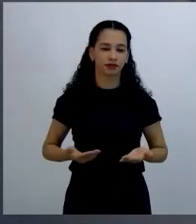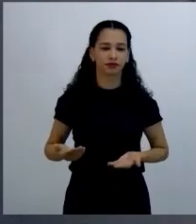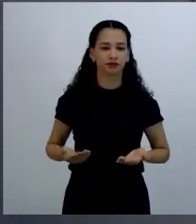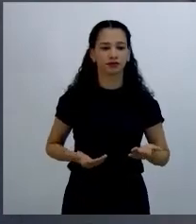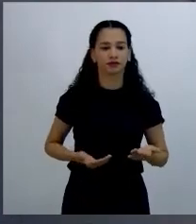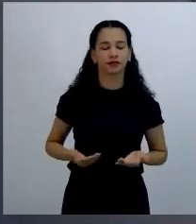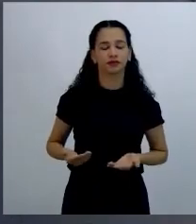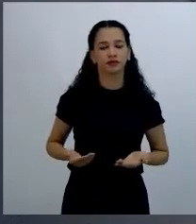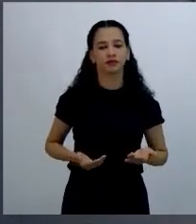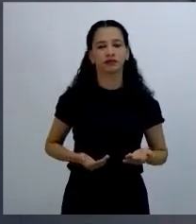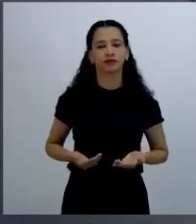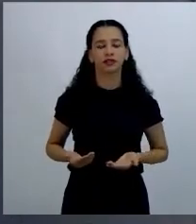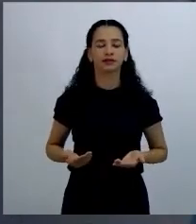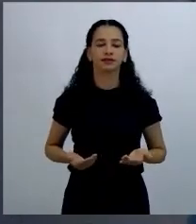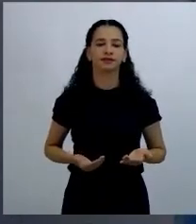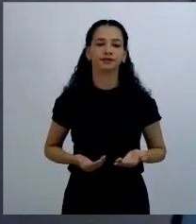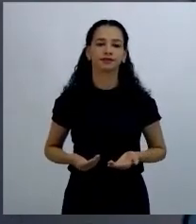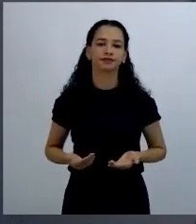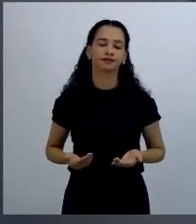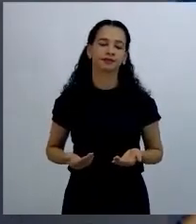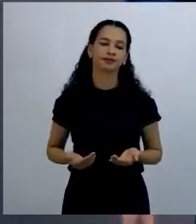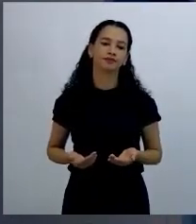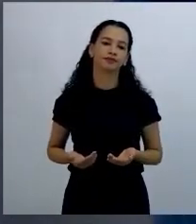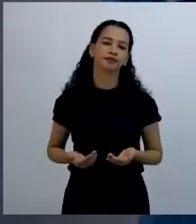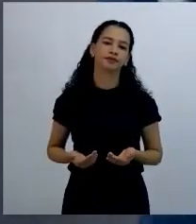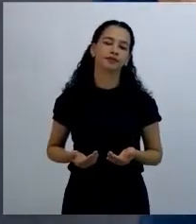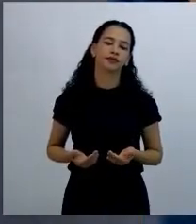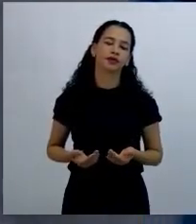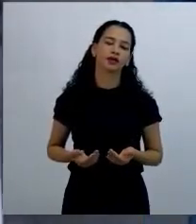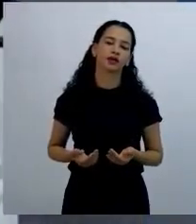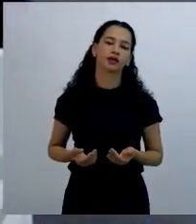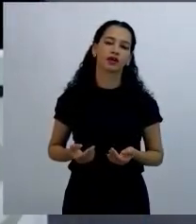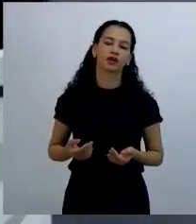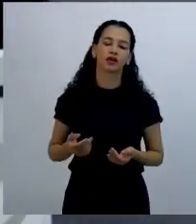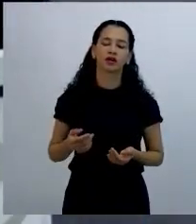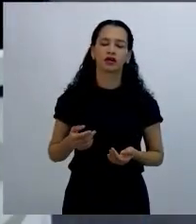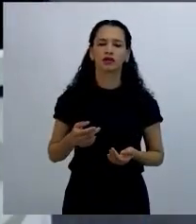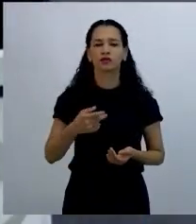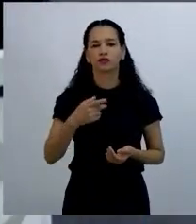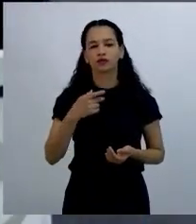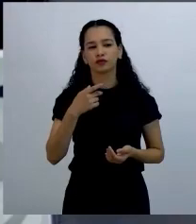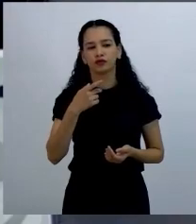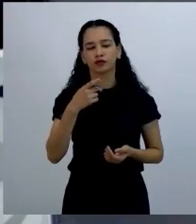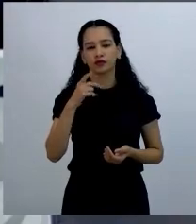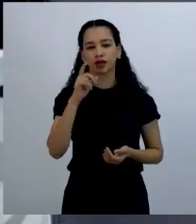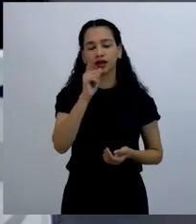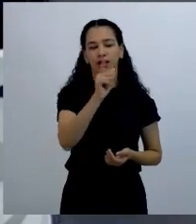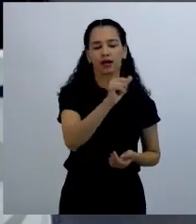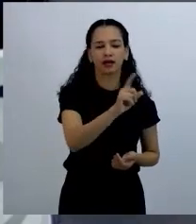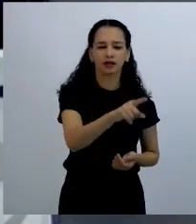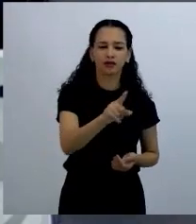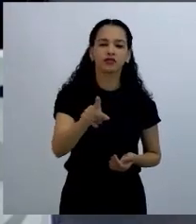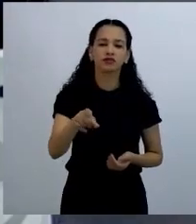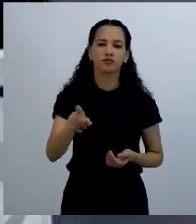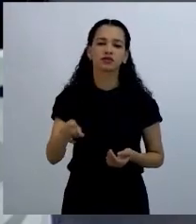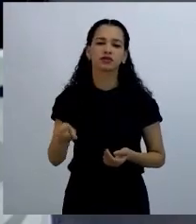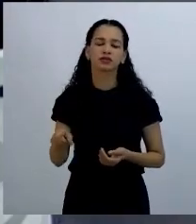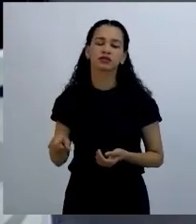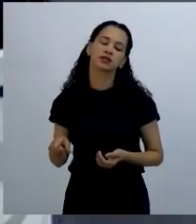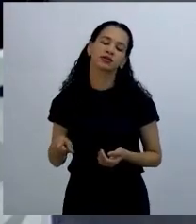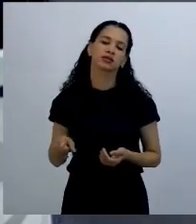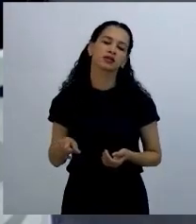faltando isso os pastores tantos pastores não é isso é consciência de ministério que Deus está lhe dando